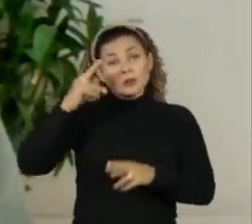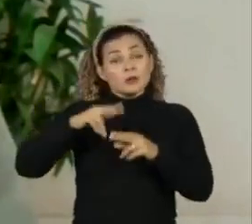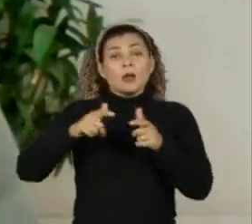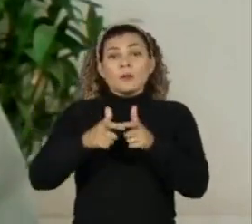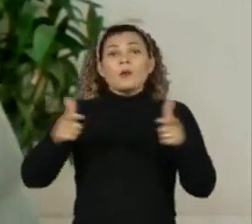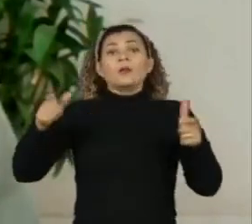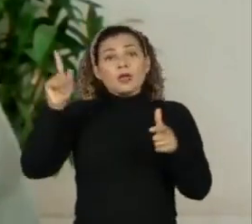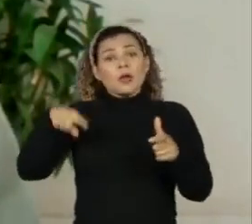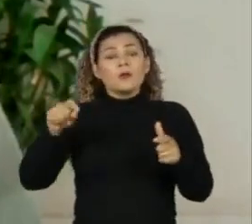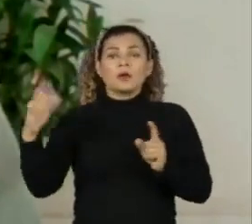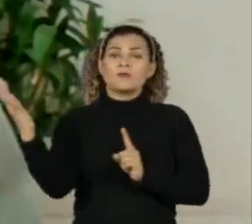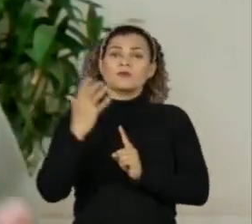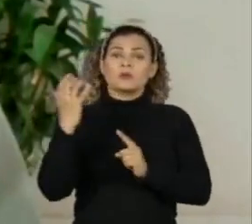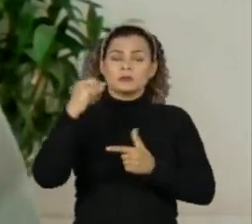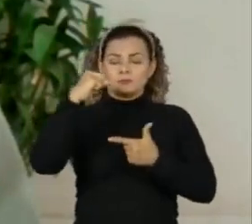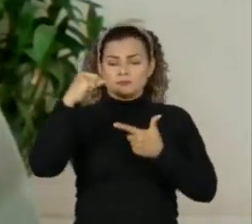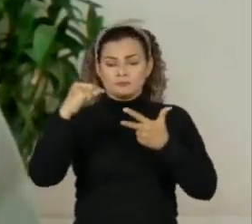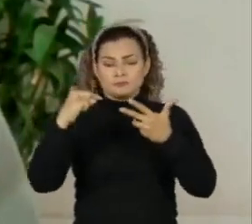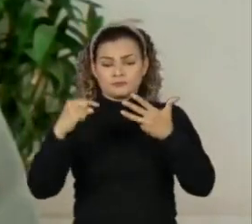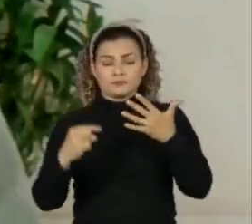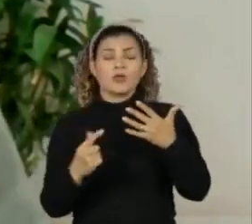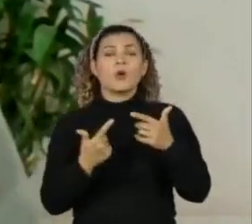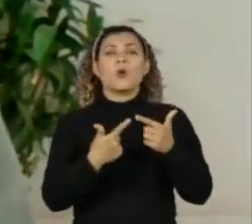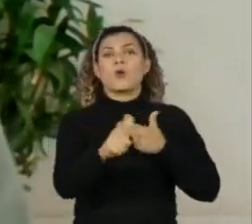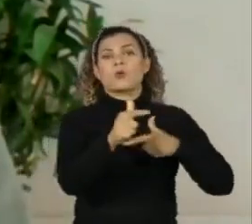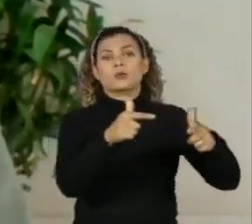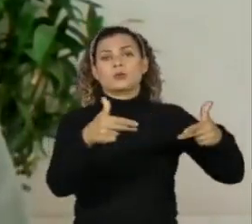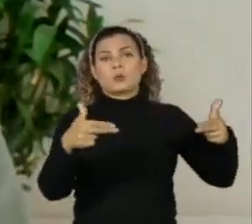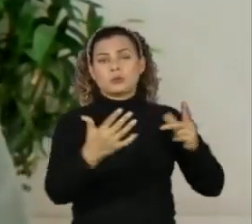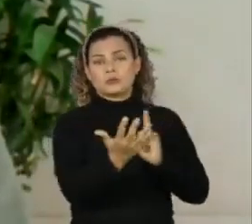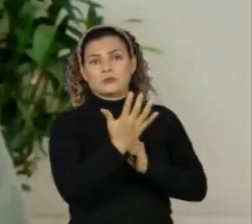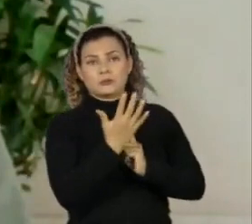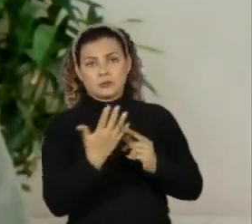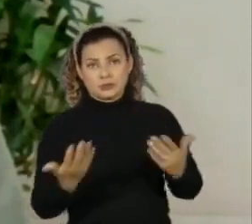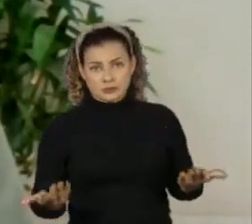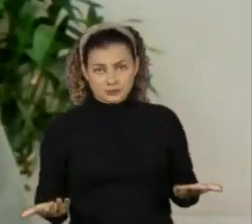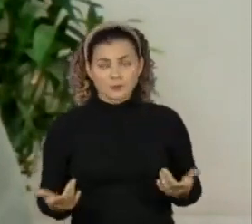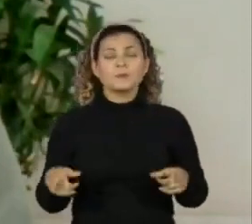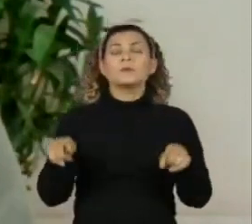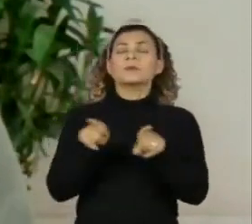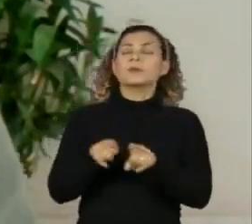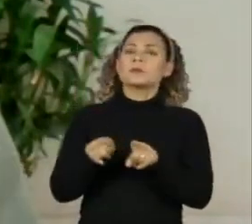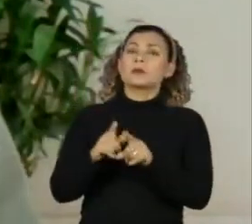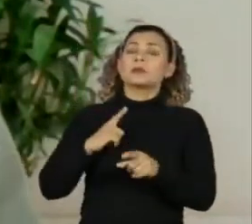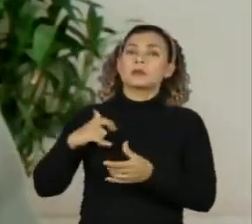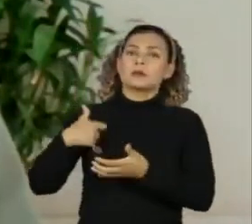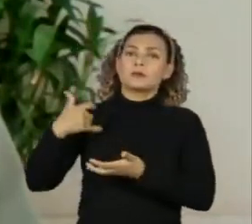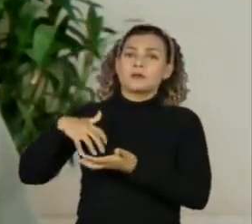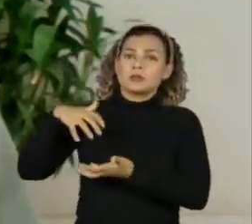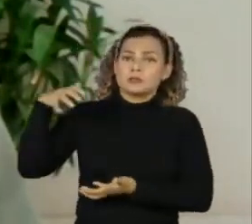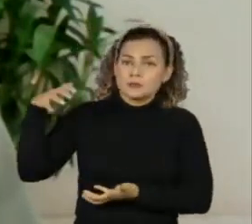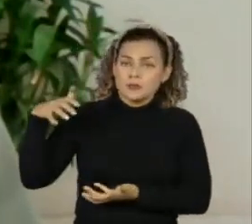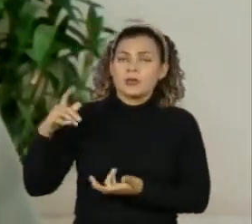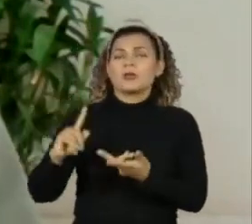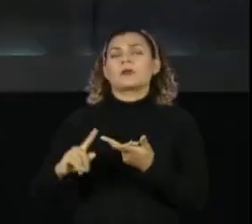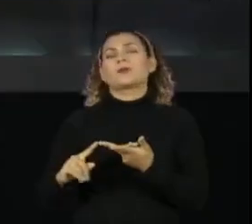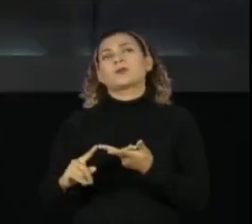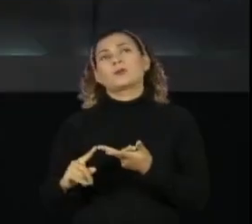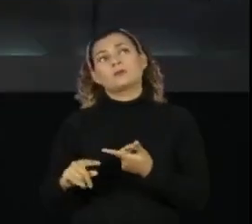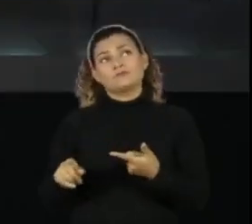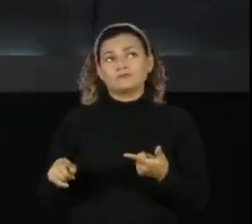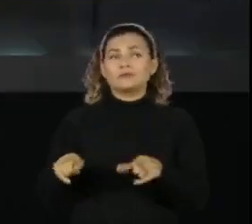maioria dos casos há a participação de outros fatores, né? Dentre eles, o próprio envelhecimento, ou seja,